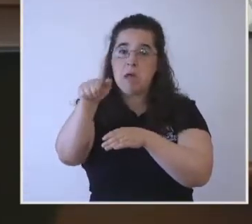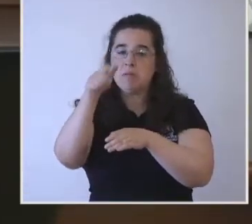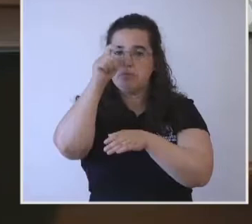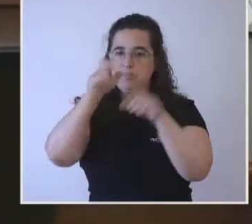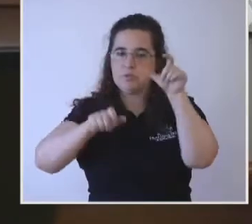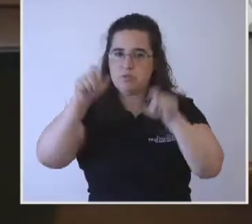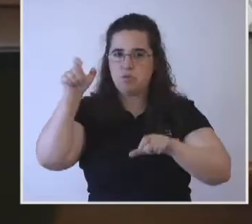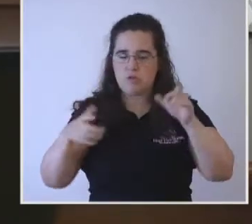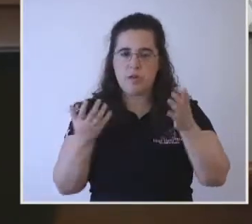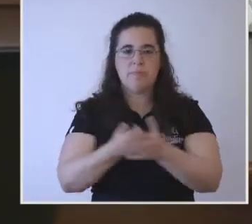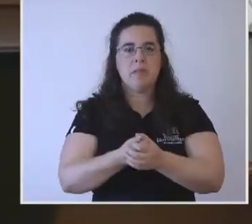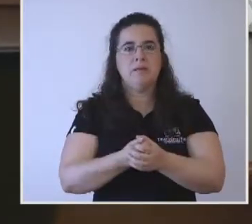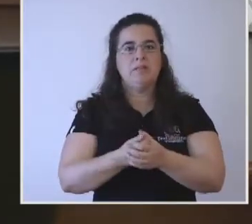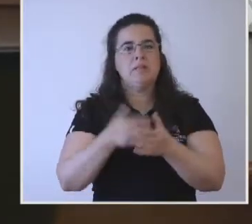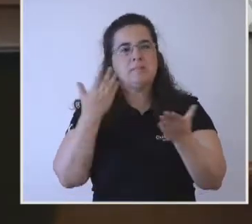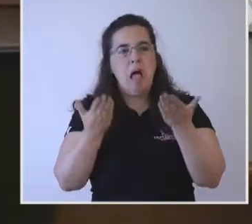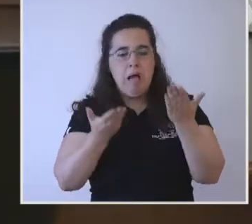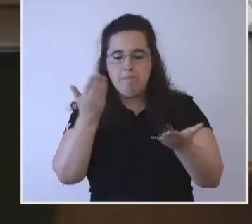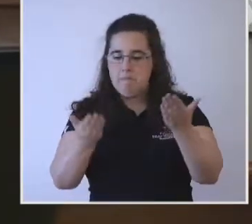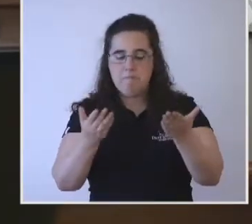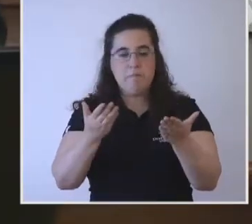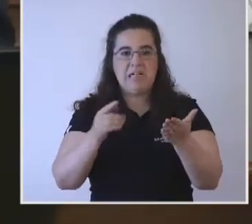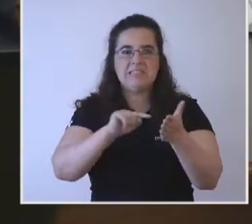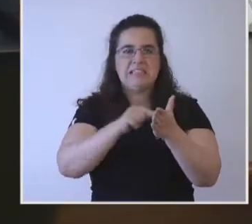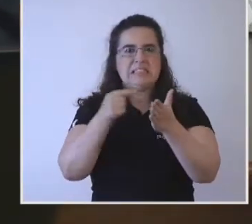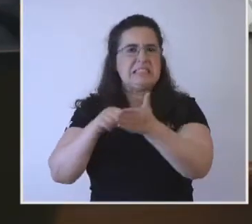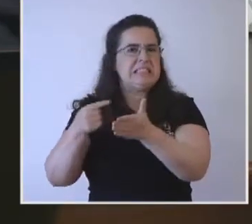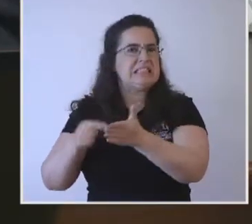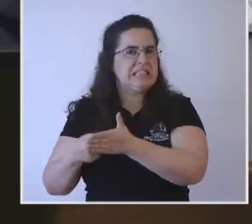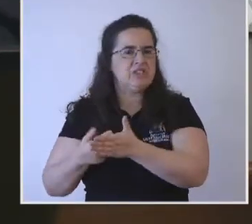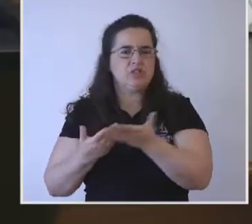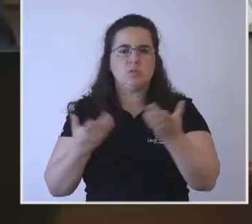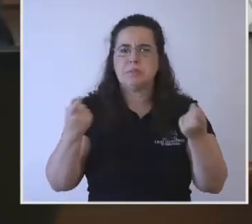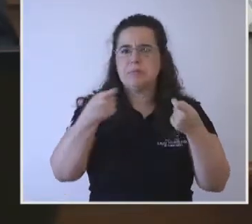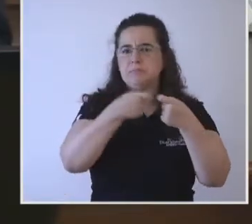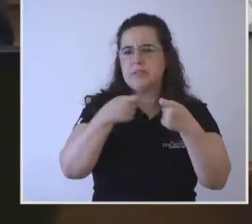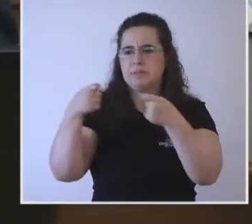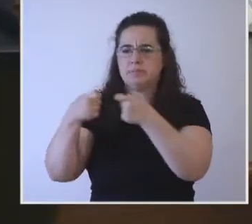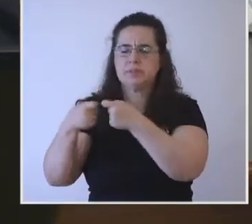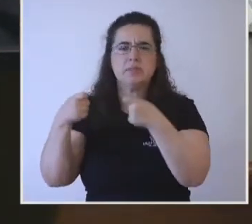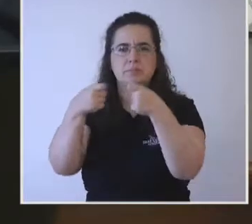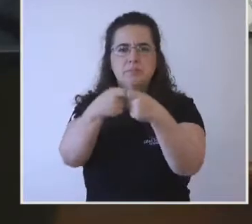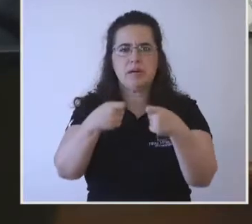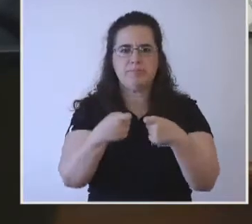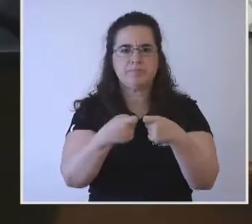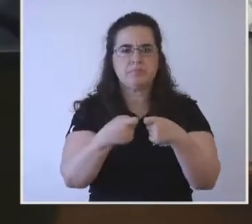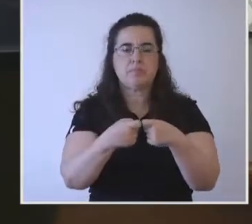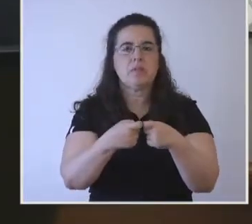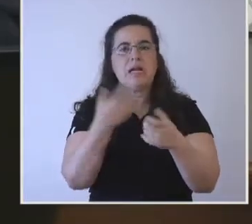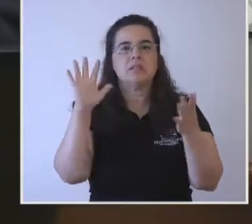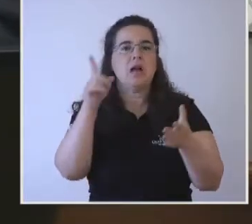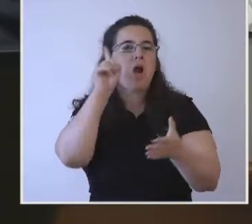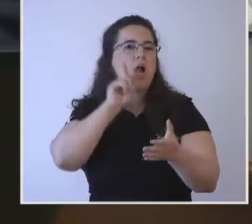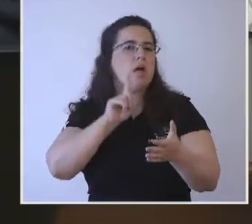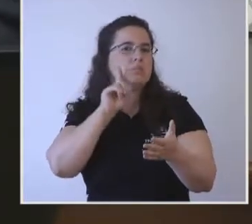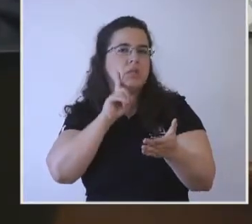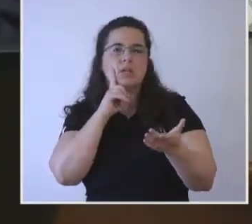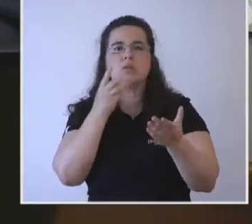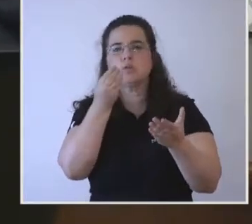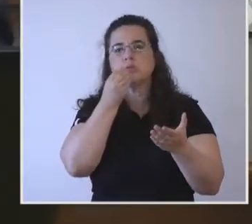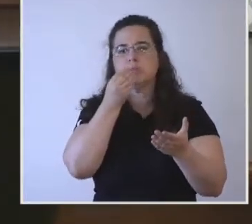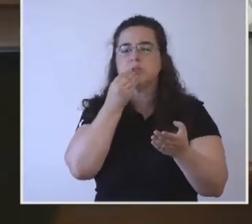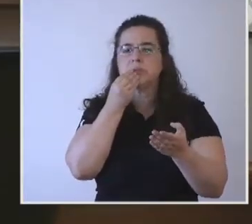os cancros combinados e especificamente o risco de cancro na mulher quando comparados com dietas não vegetarianas. Podem diminuir.